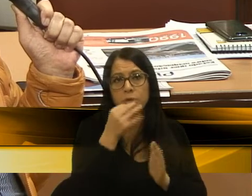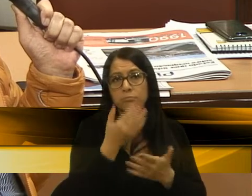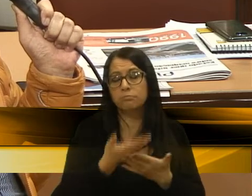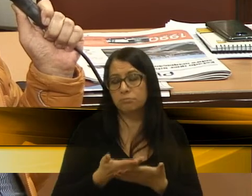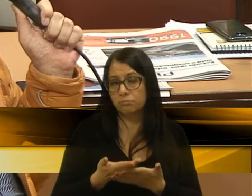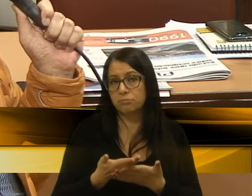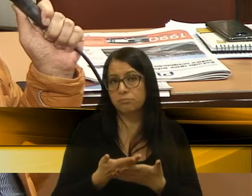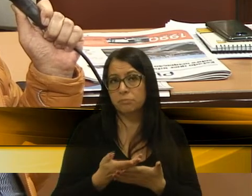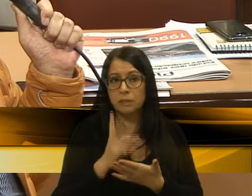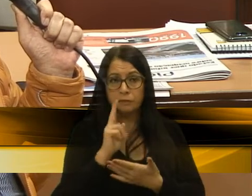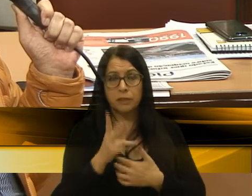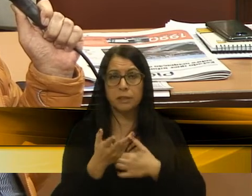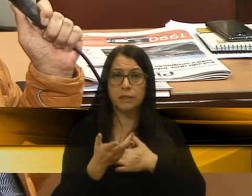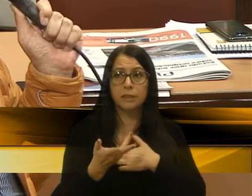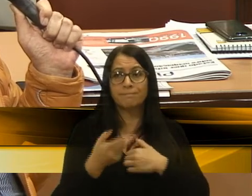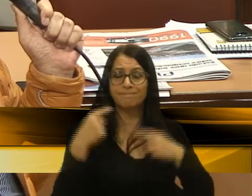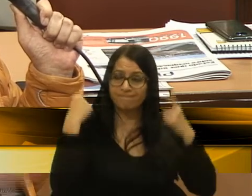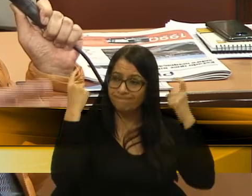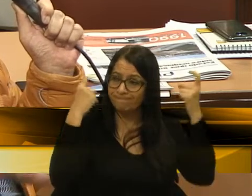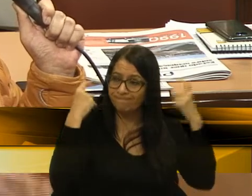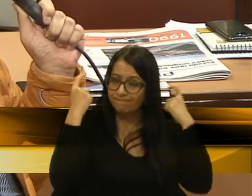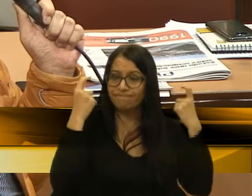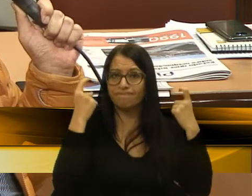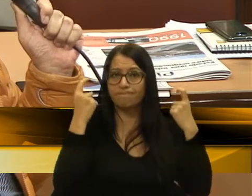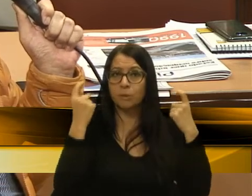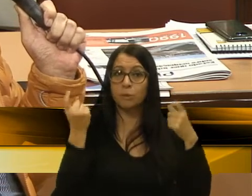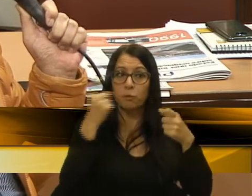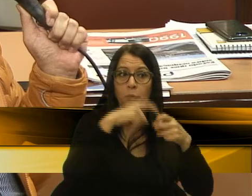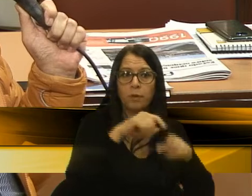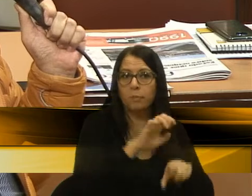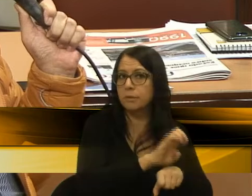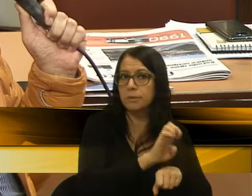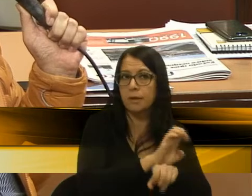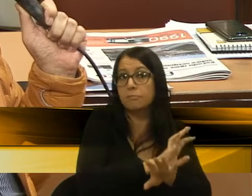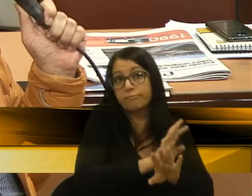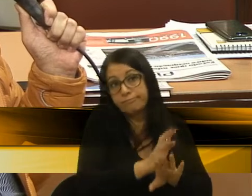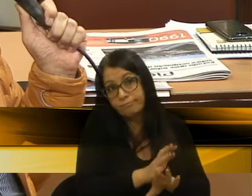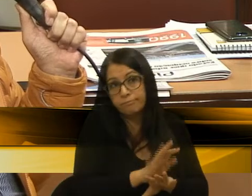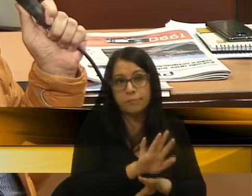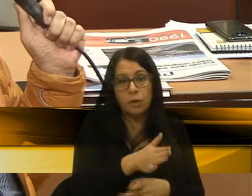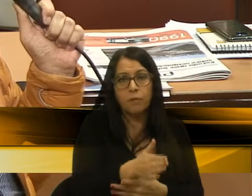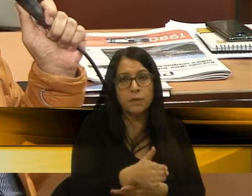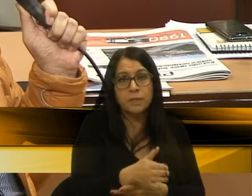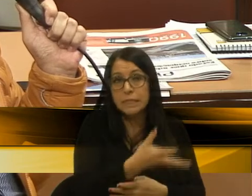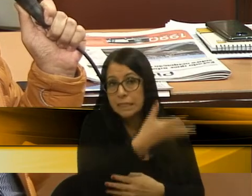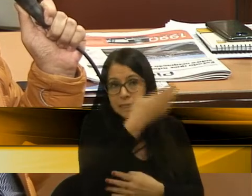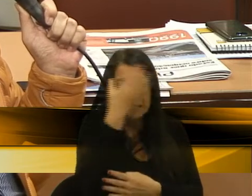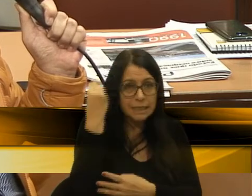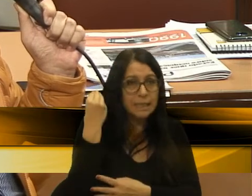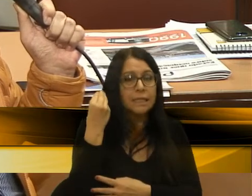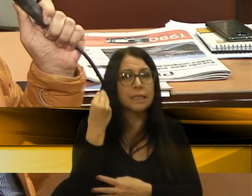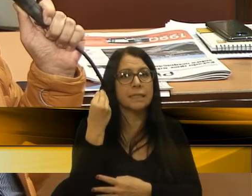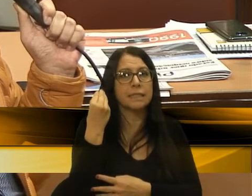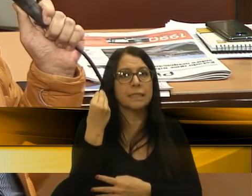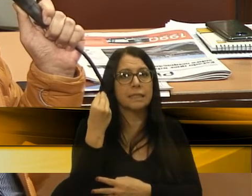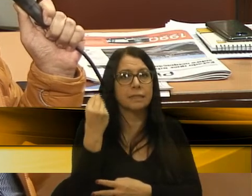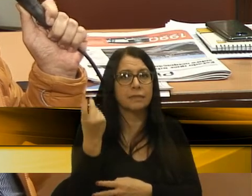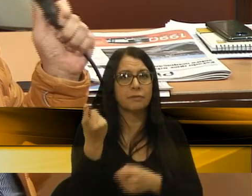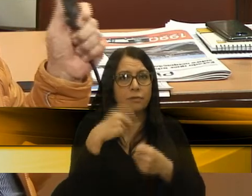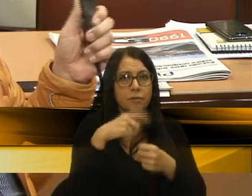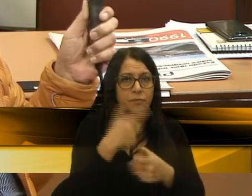a gente fica assim preocupado, porque se voltar para o Estado, talvez esqueçam depois que volte novamente,